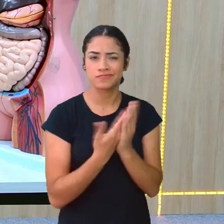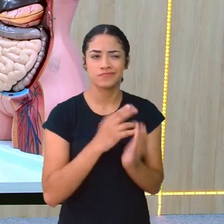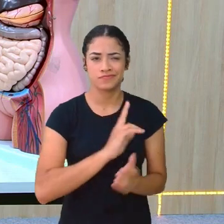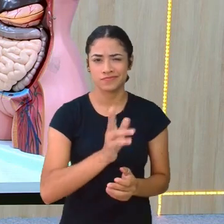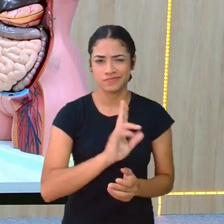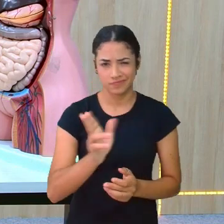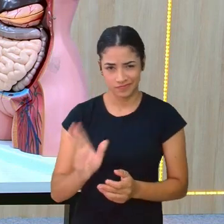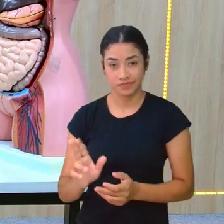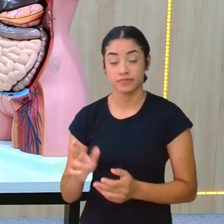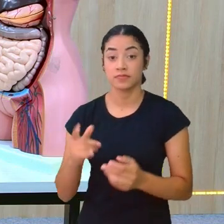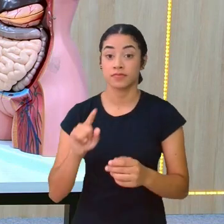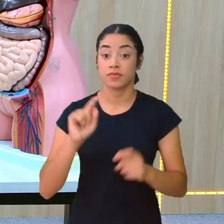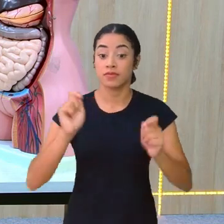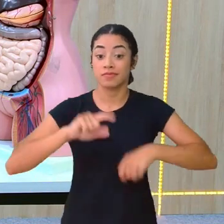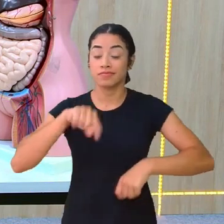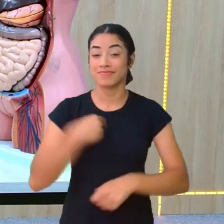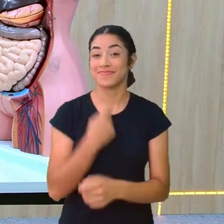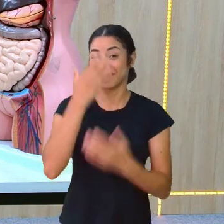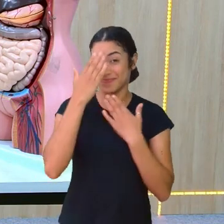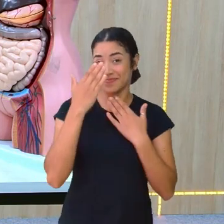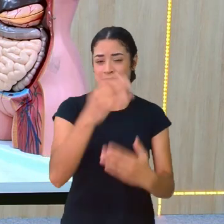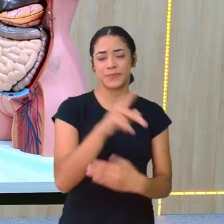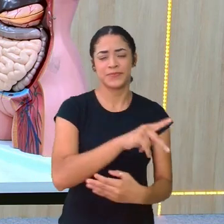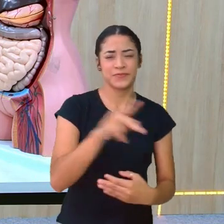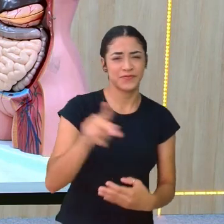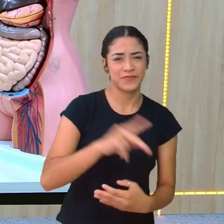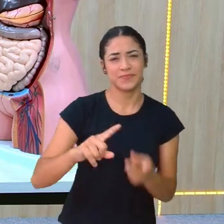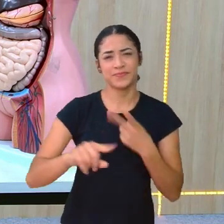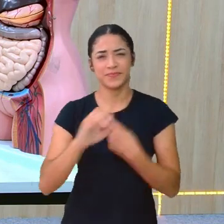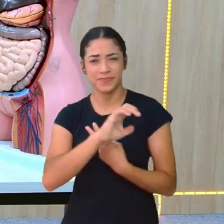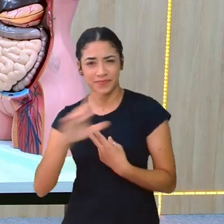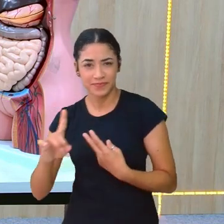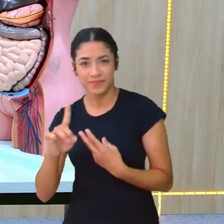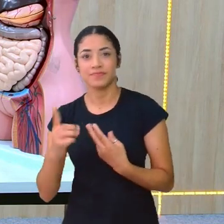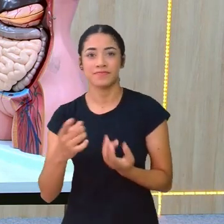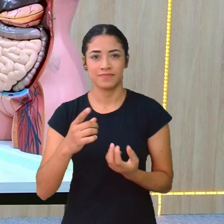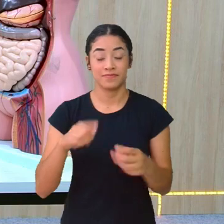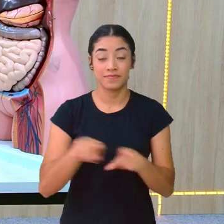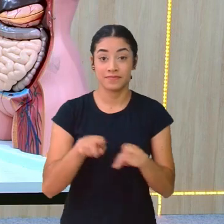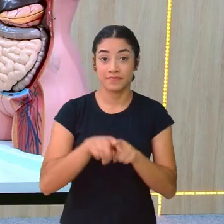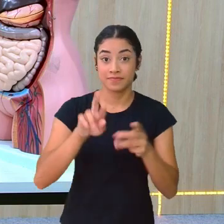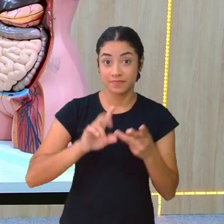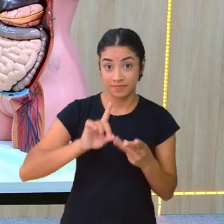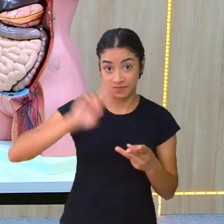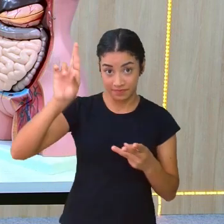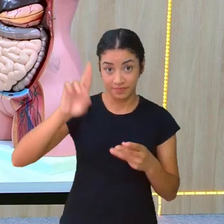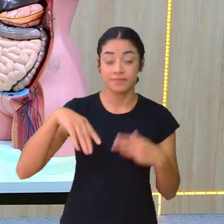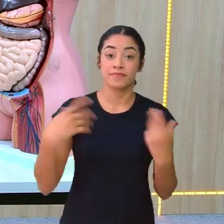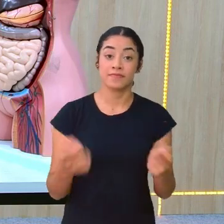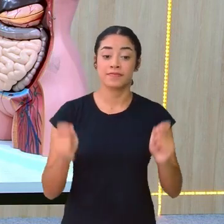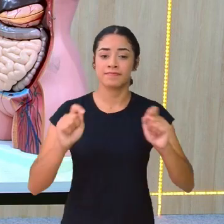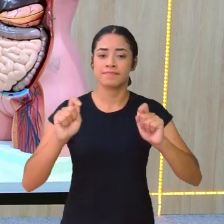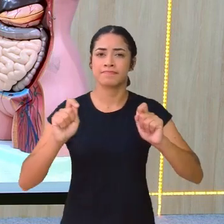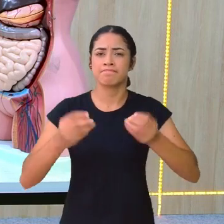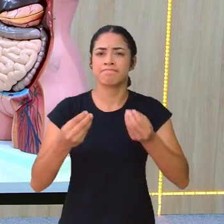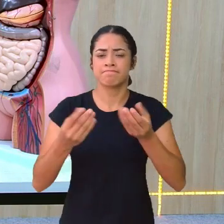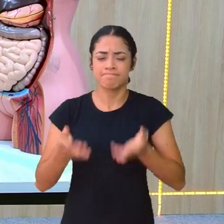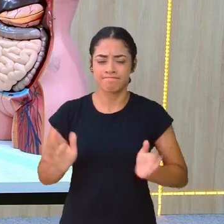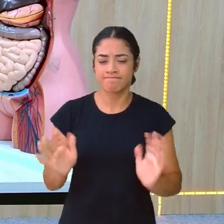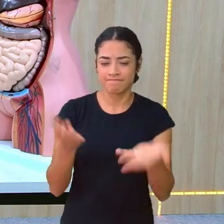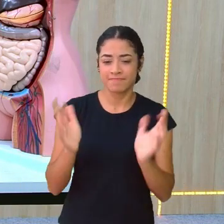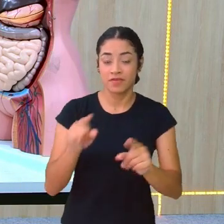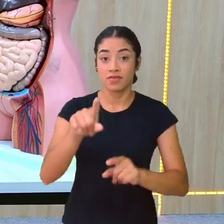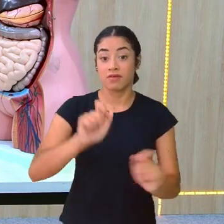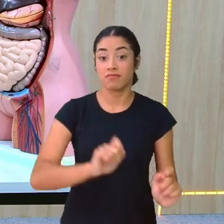para que a gente possa agradecer aos professores, aos coordenadores e gestores que têm incentivado vocês a assistir às nossas